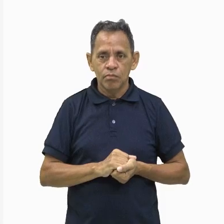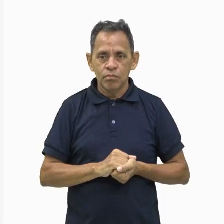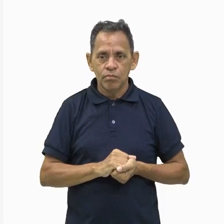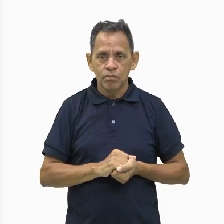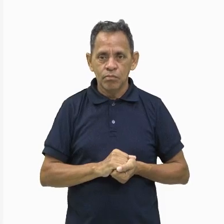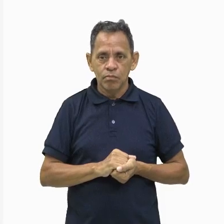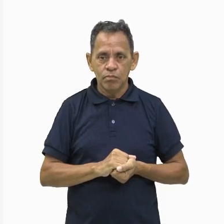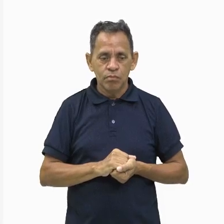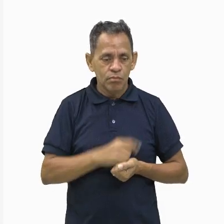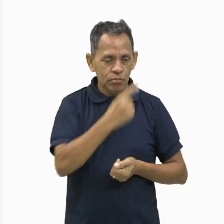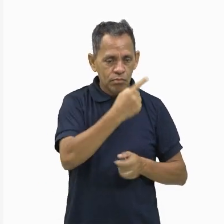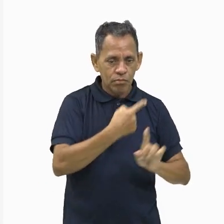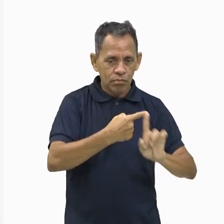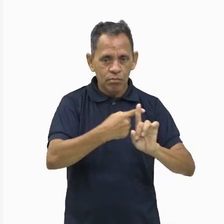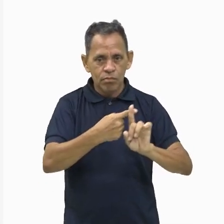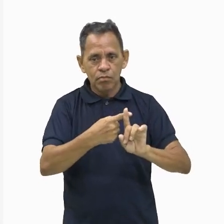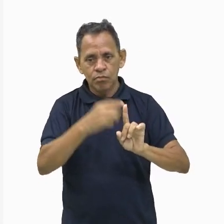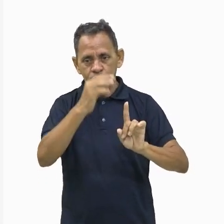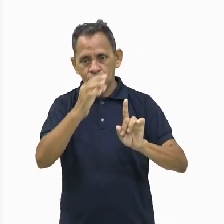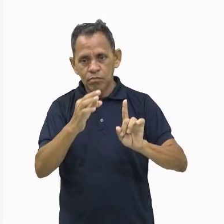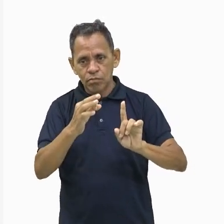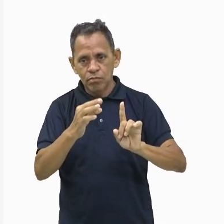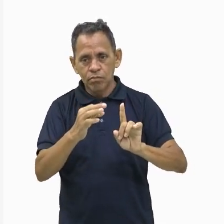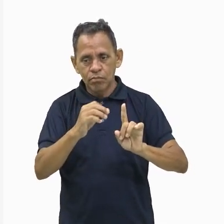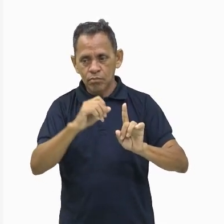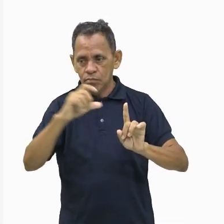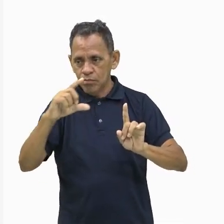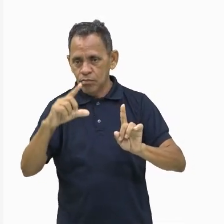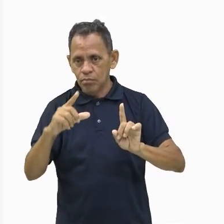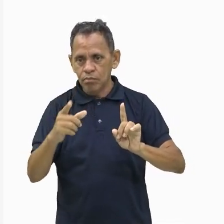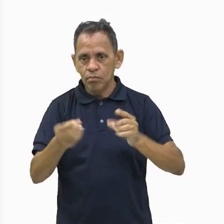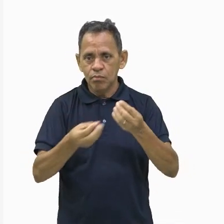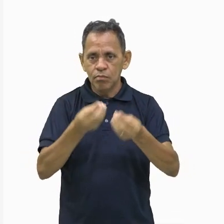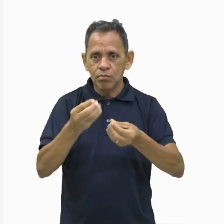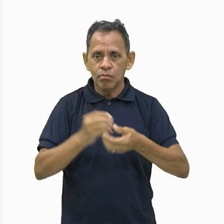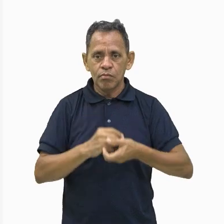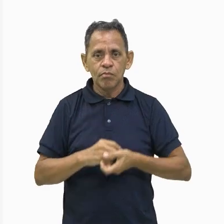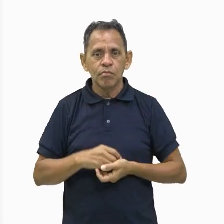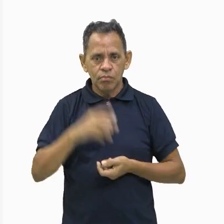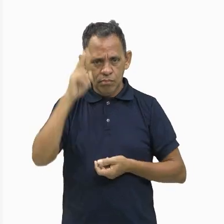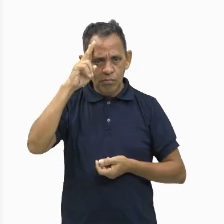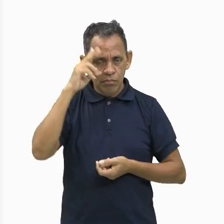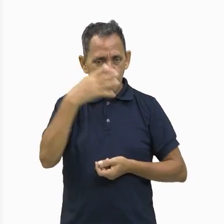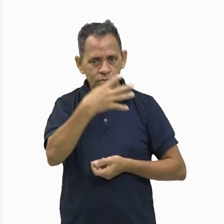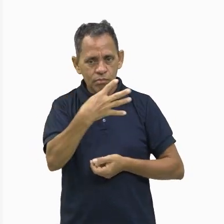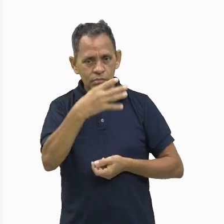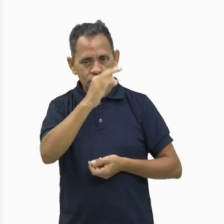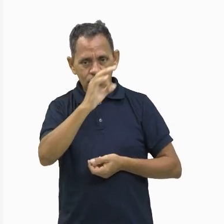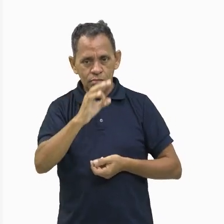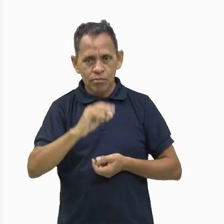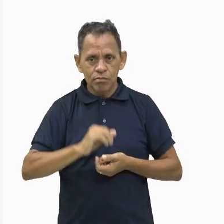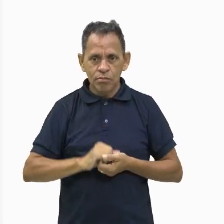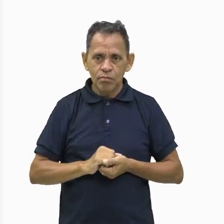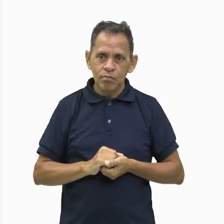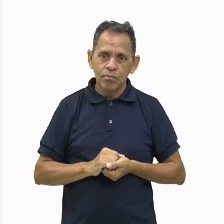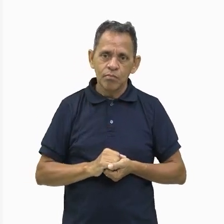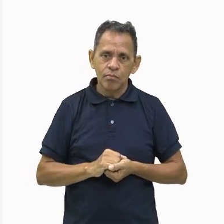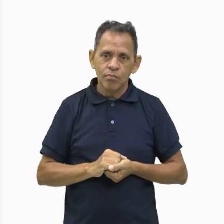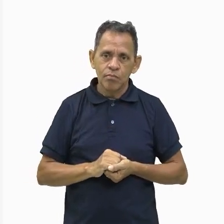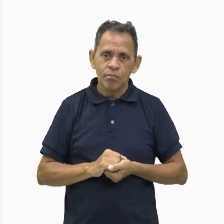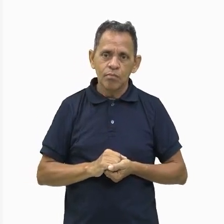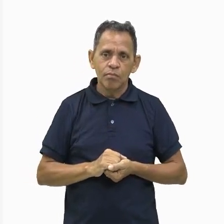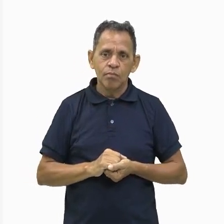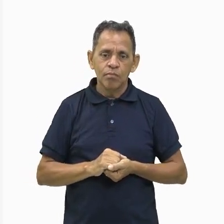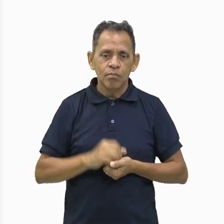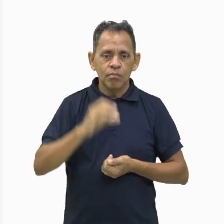ele é 1 mais o percentual do aumento. Mas o percentual do aumento foi de 4%. 4%, pessoal, escrito na forma